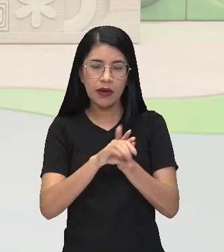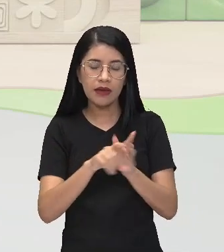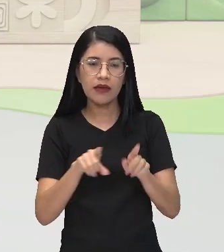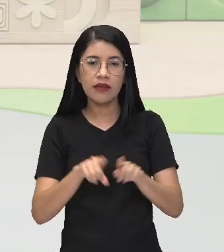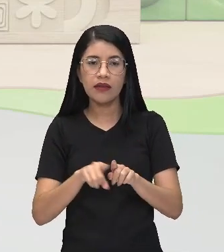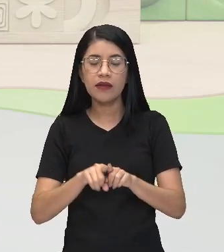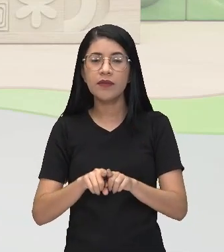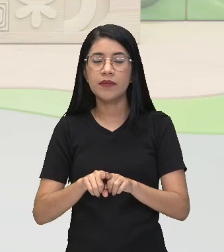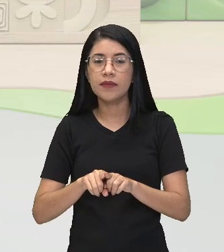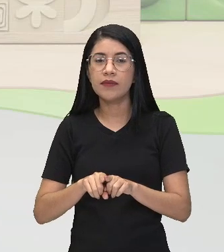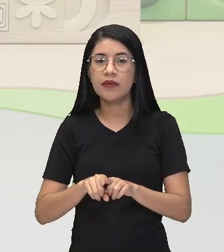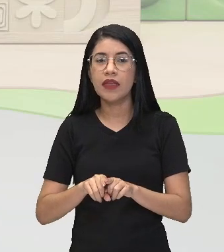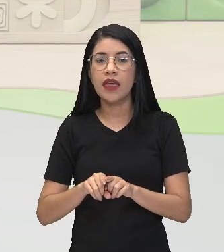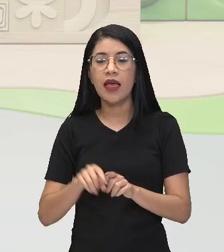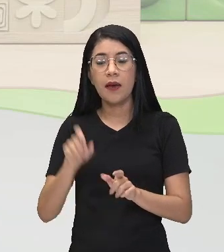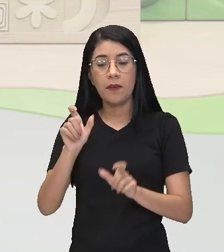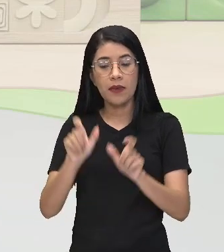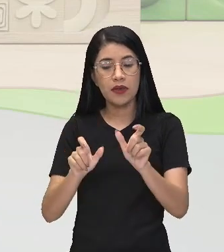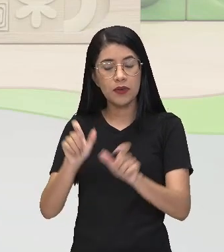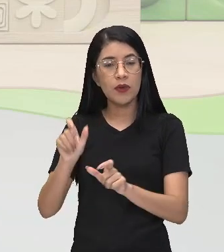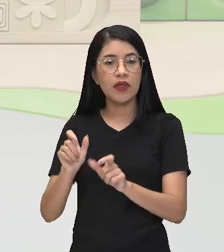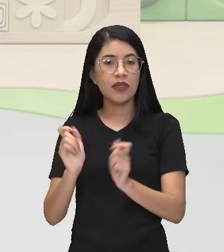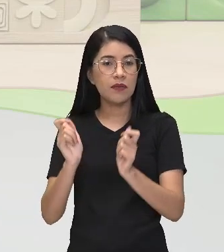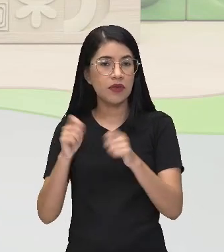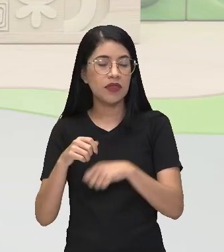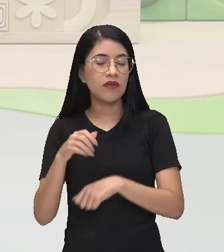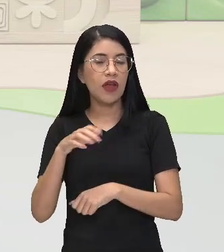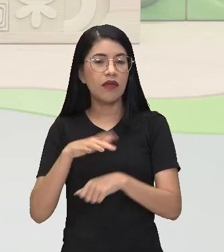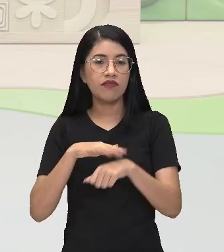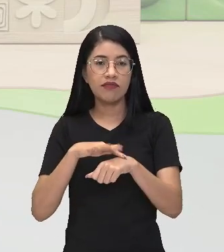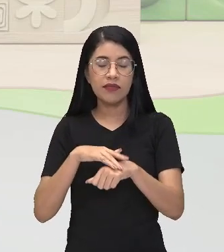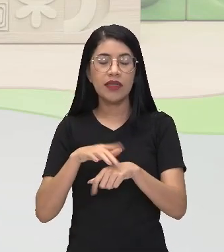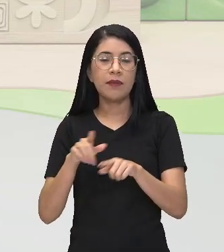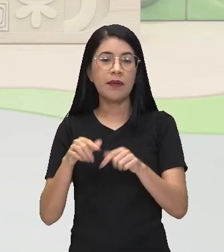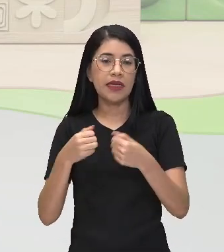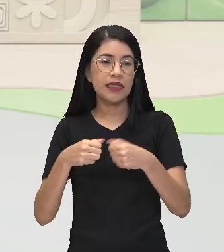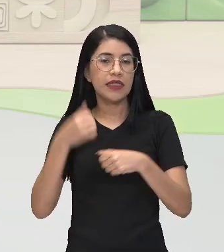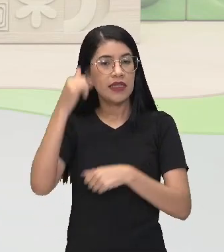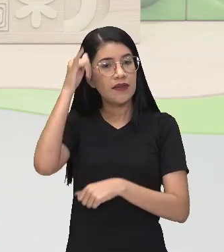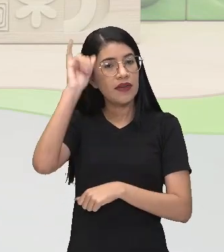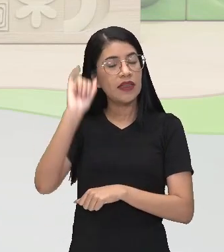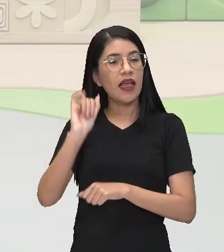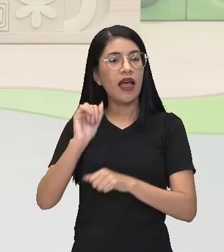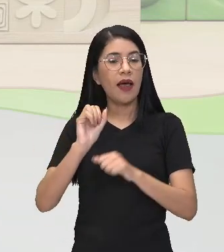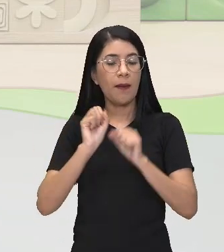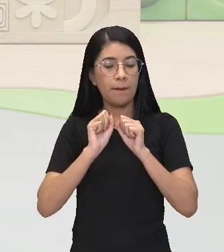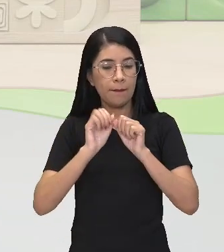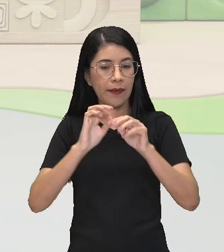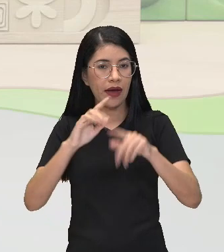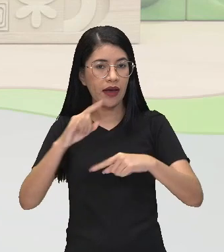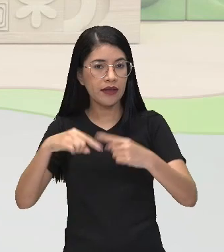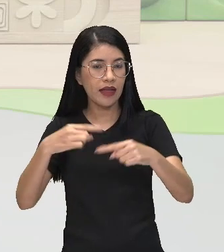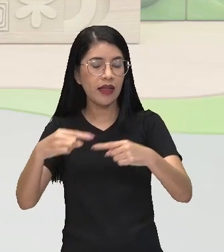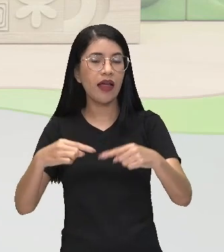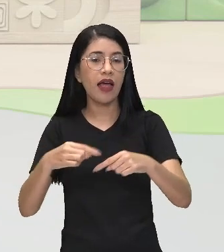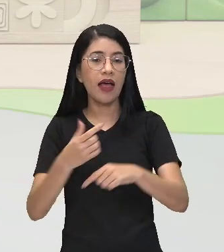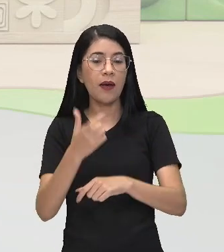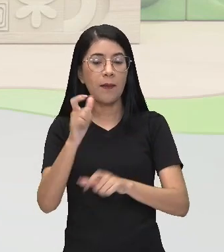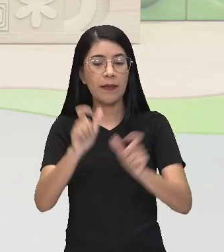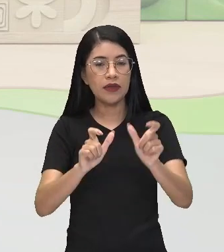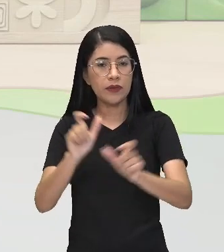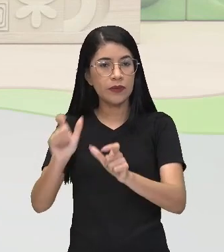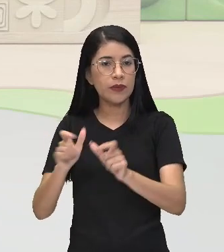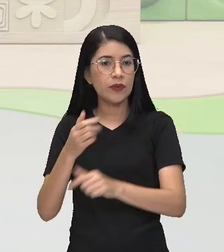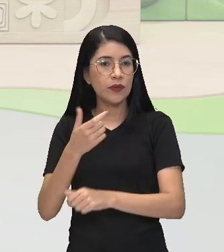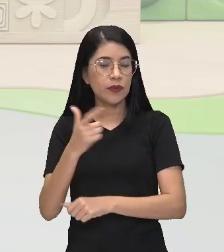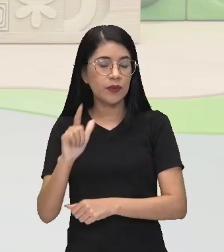possam adoecer, e temos que evitar como transmitir essas doenças a outras pessoas,